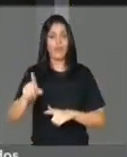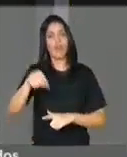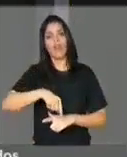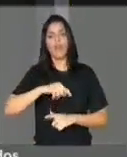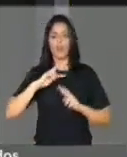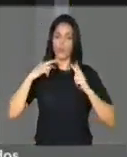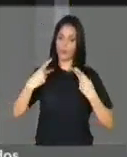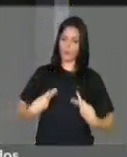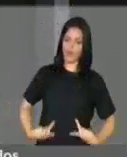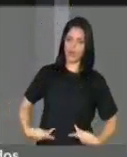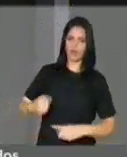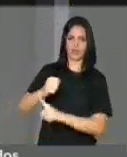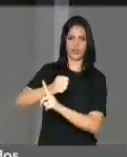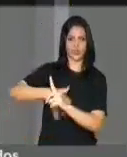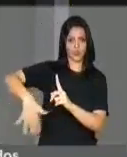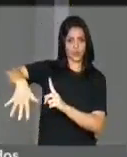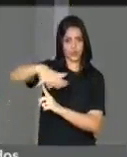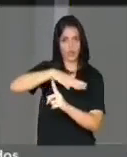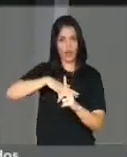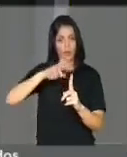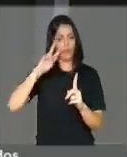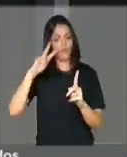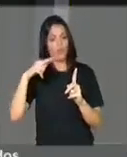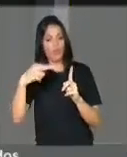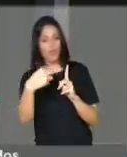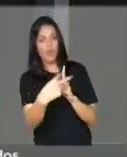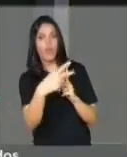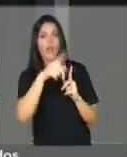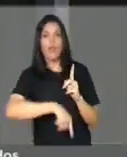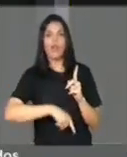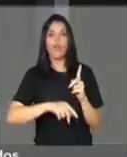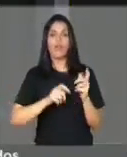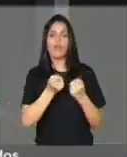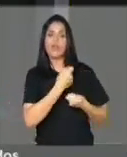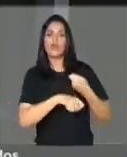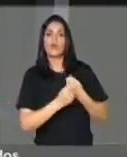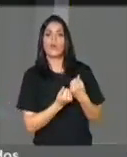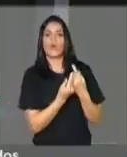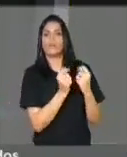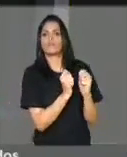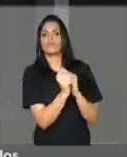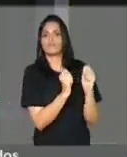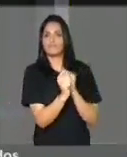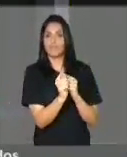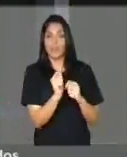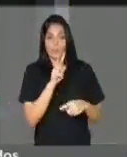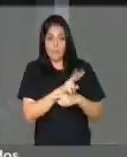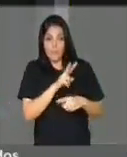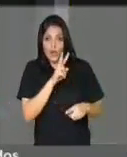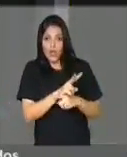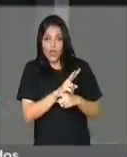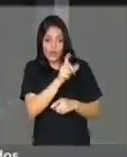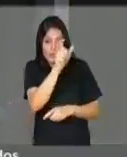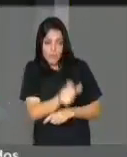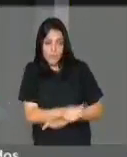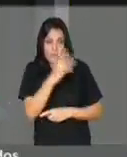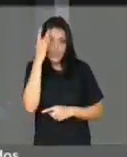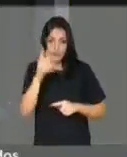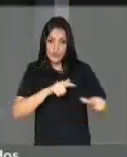perspectiva humana e social, seja até mesmo por razões de ordem econômica. Protegido o